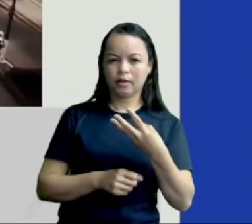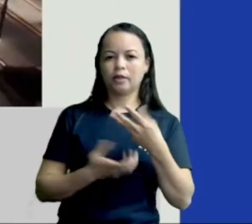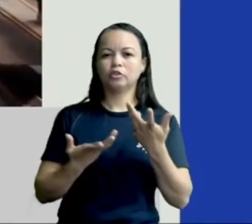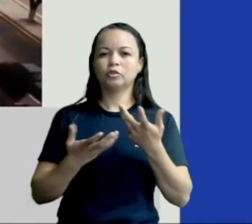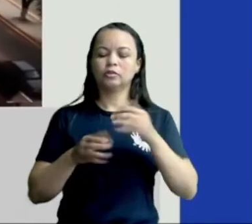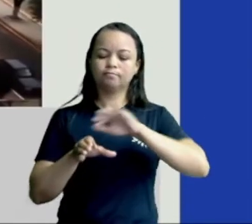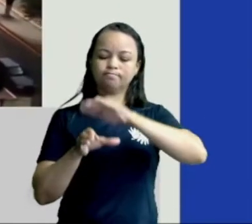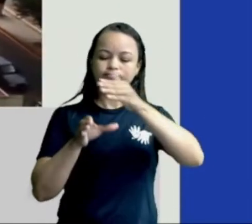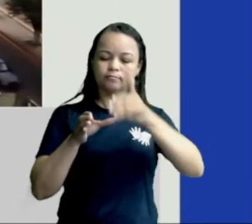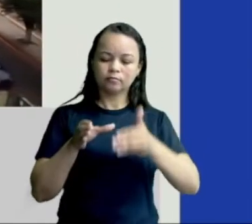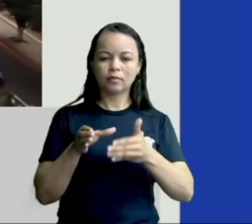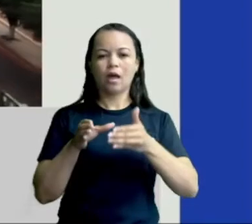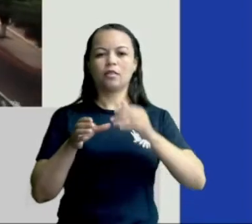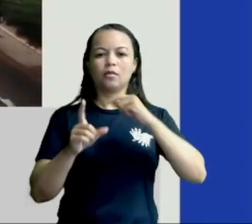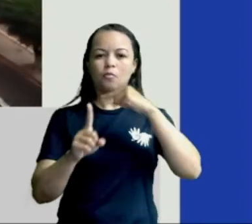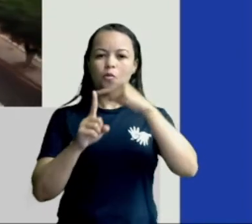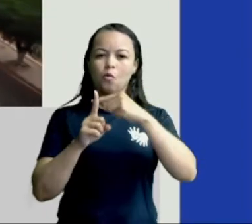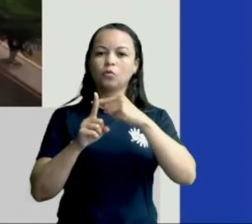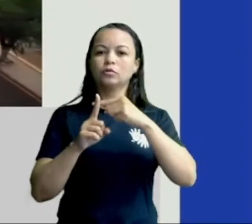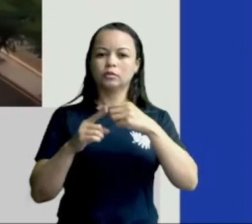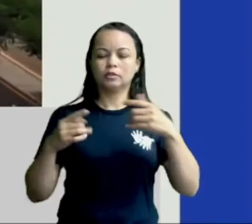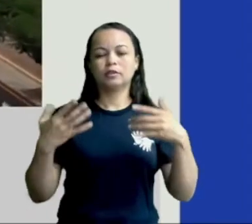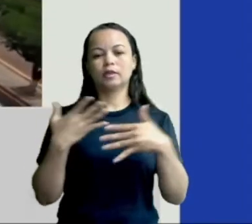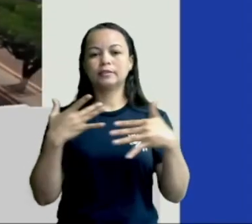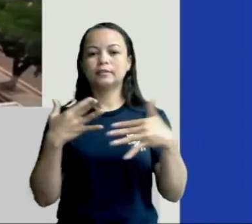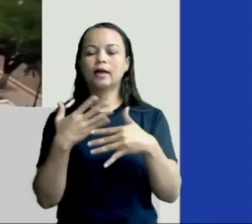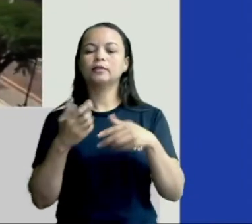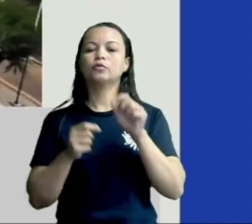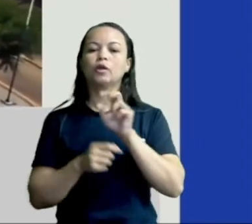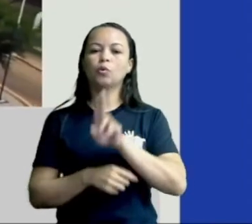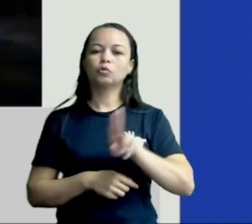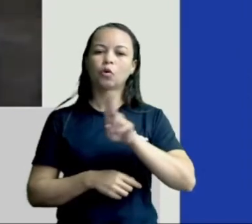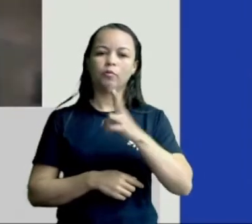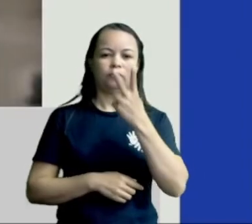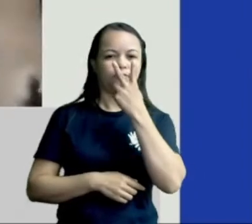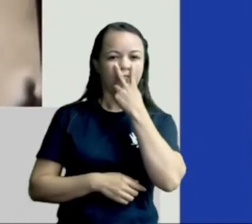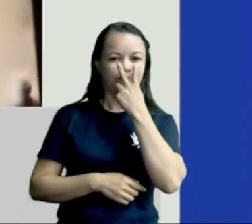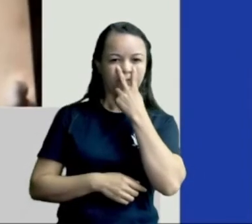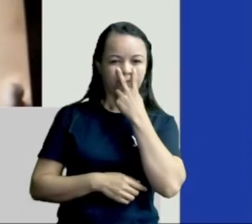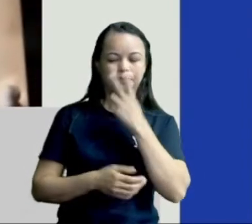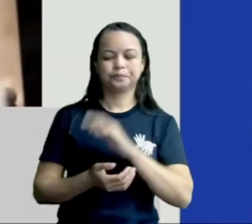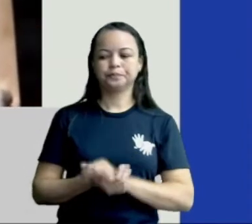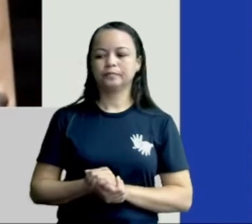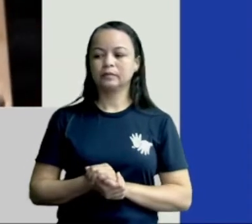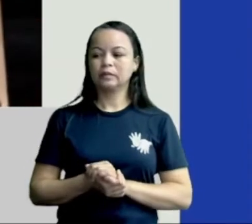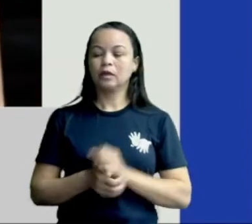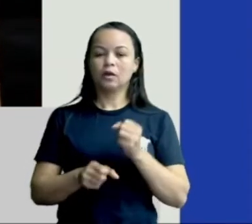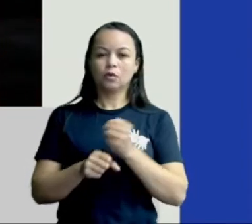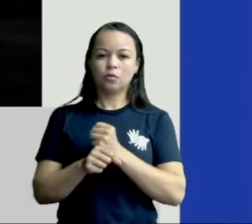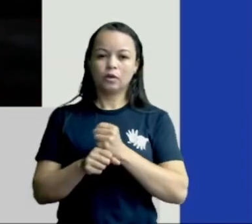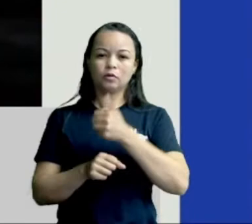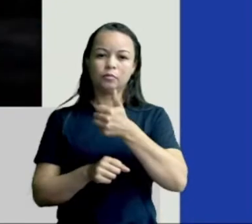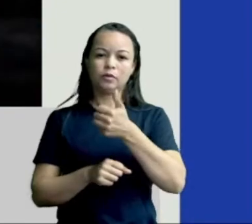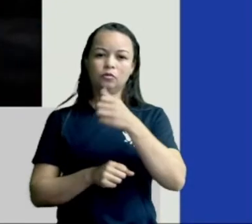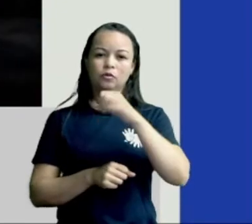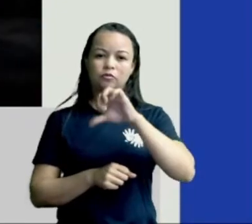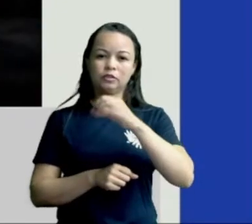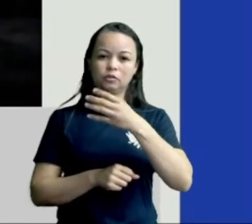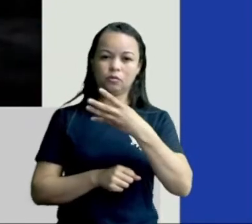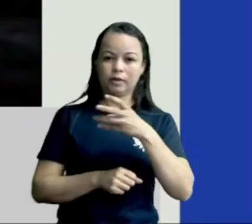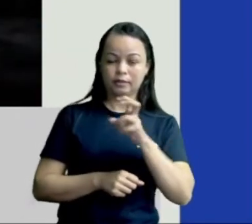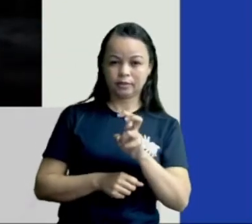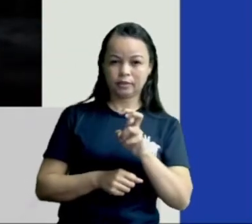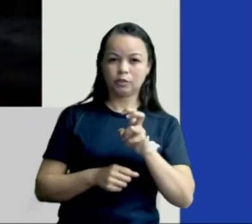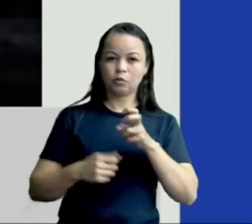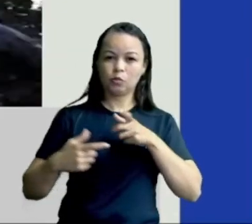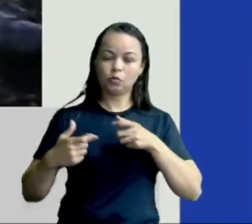monte se encontra passou a se chamar Vitória de Santo Antão. E em 1945, no tricentenário